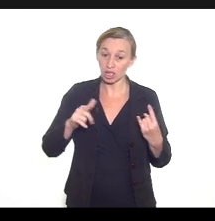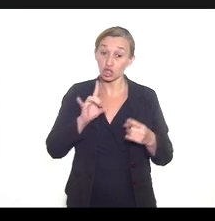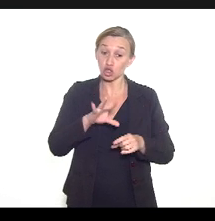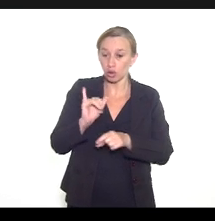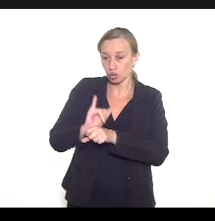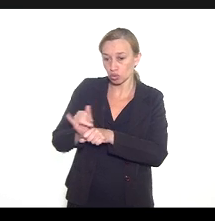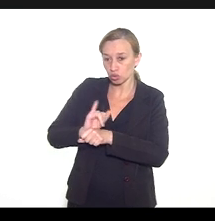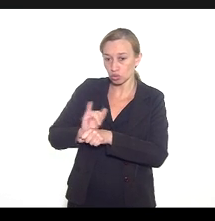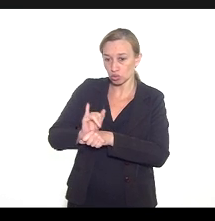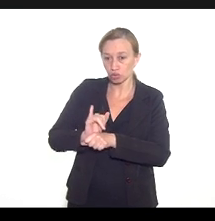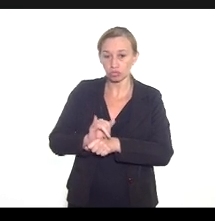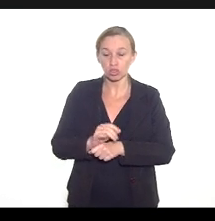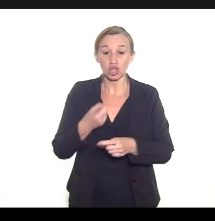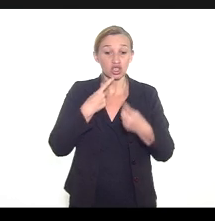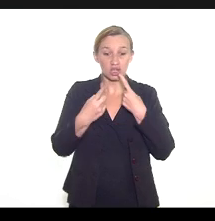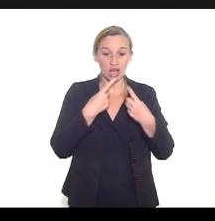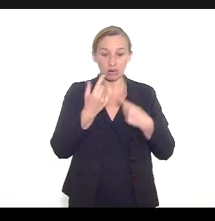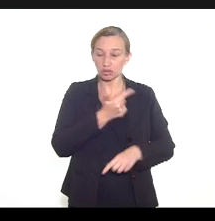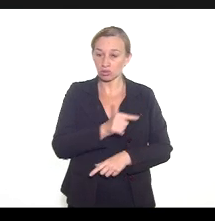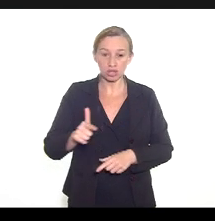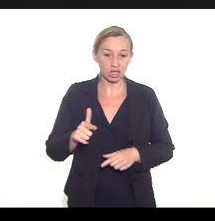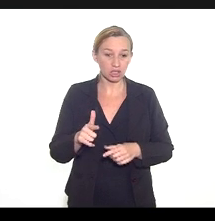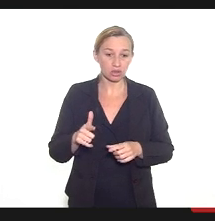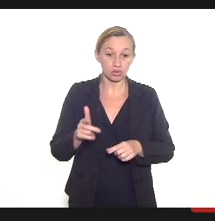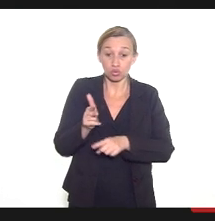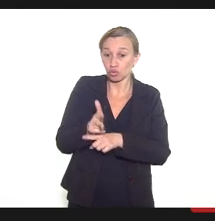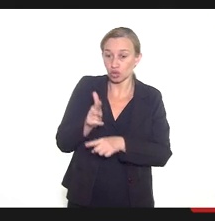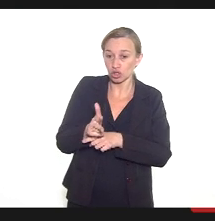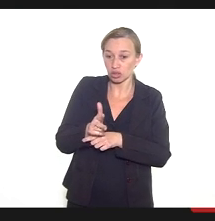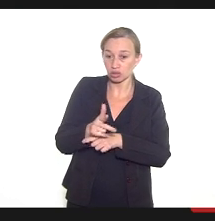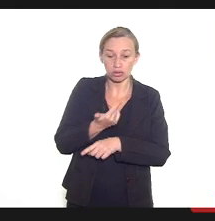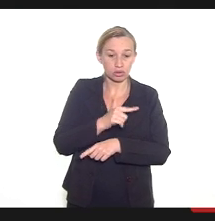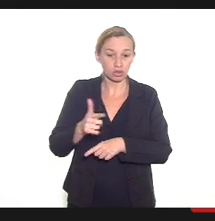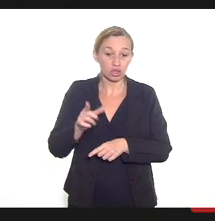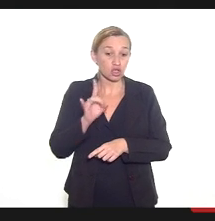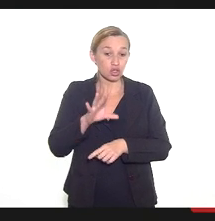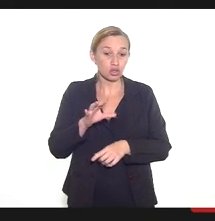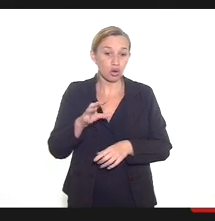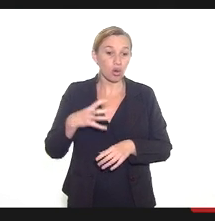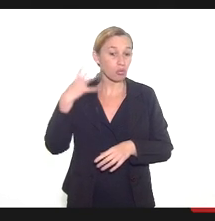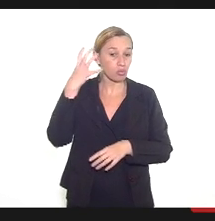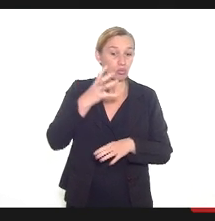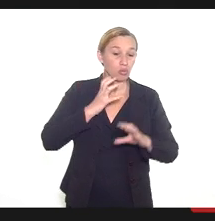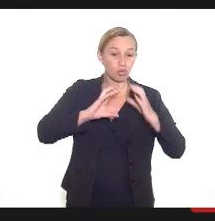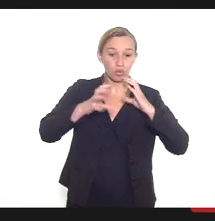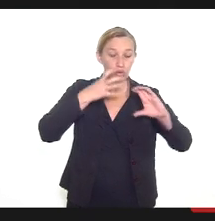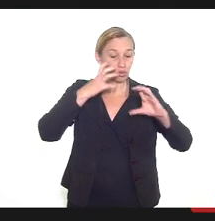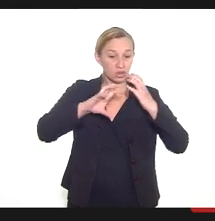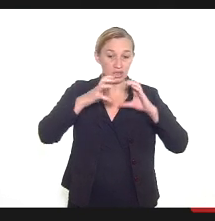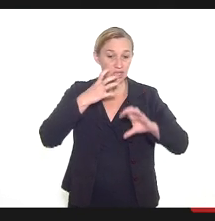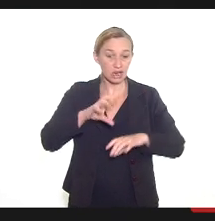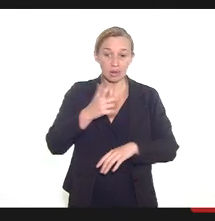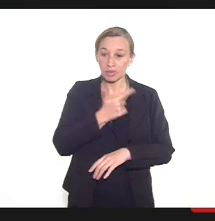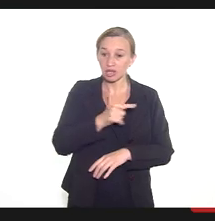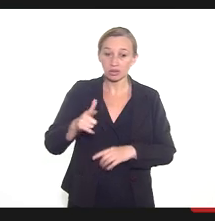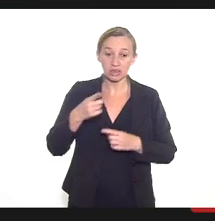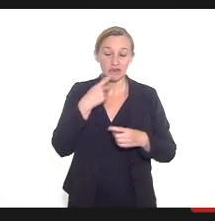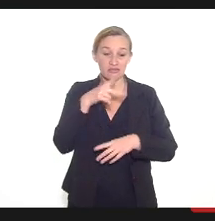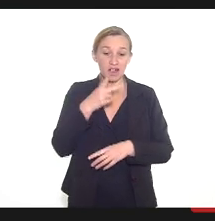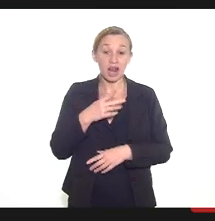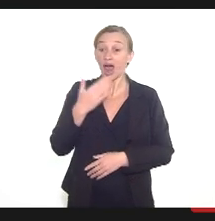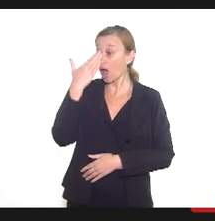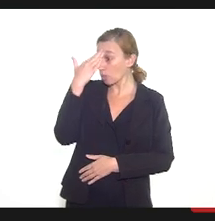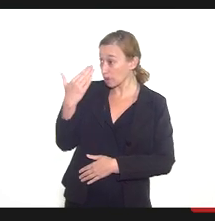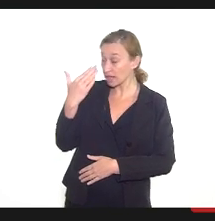Não há diálogos nesse vídeo. Há uma sonoplastia, música, mas não há diálogos. Ah, obrigada,